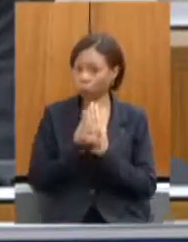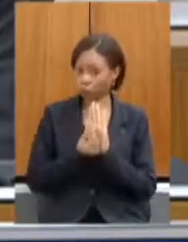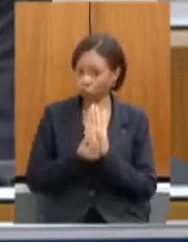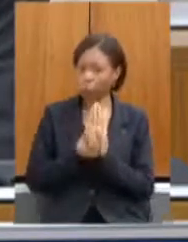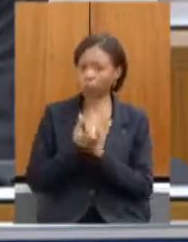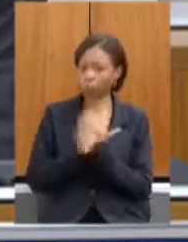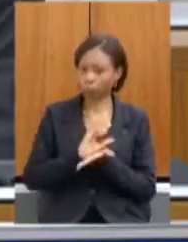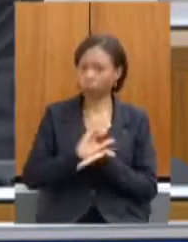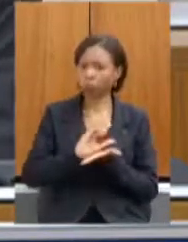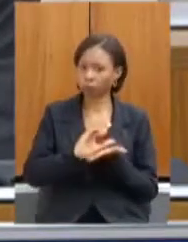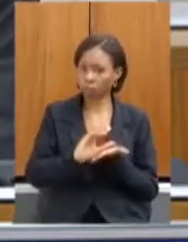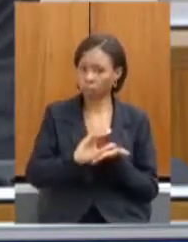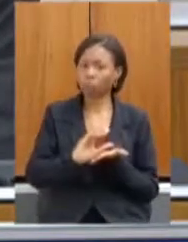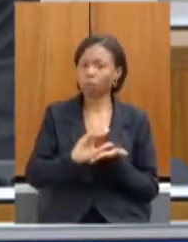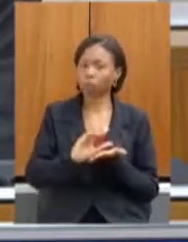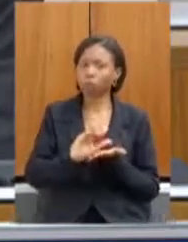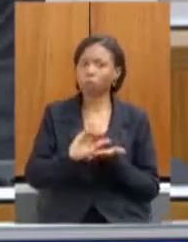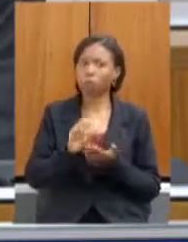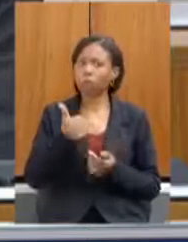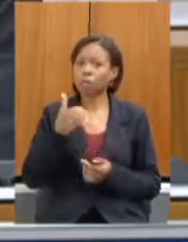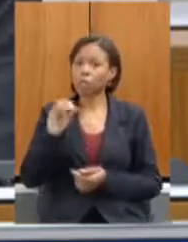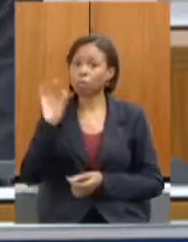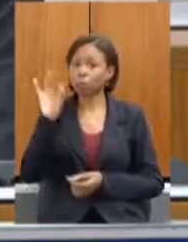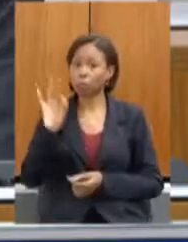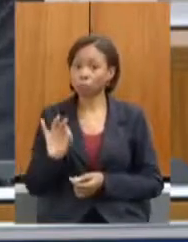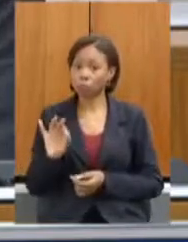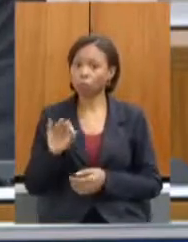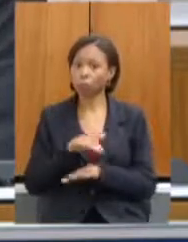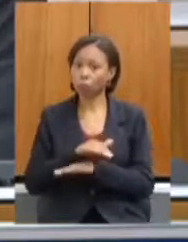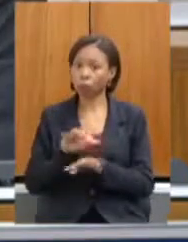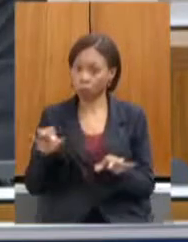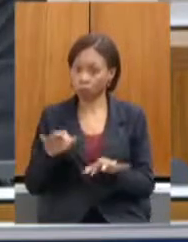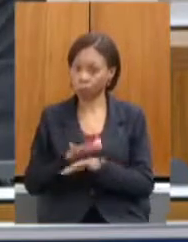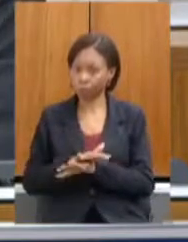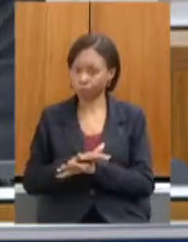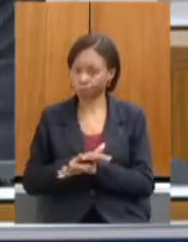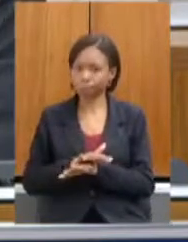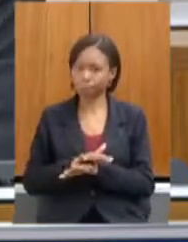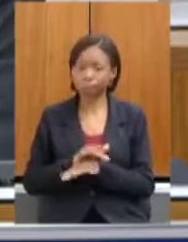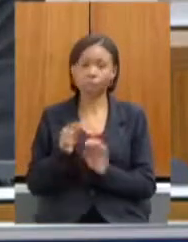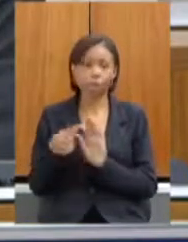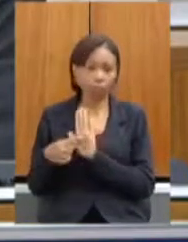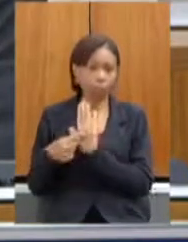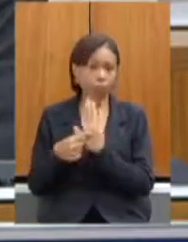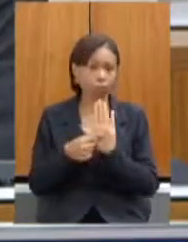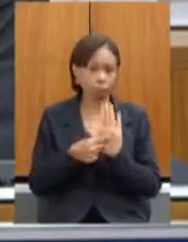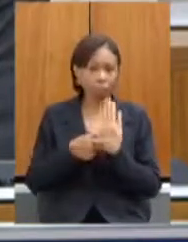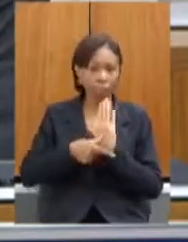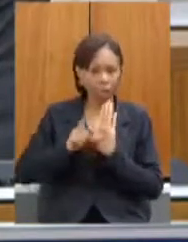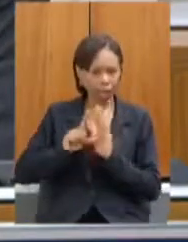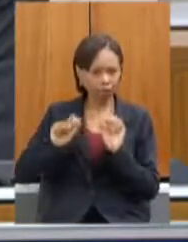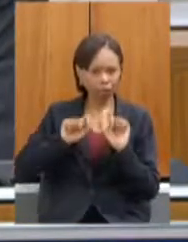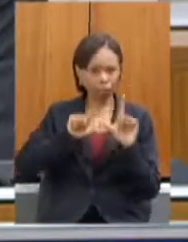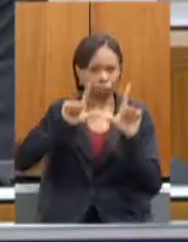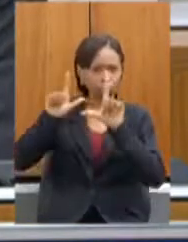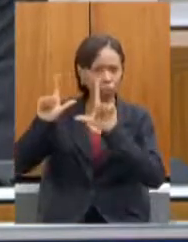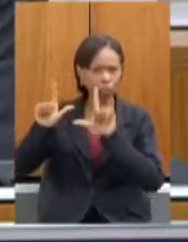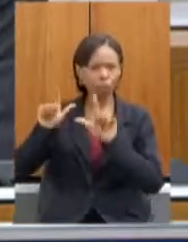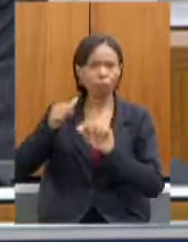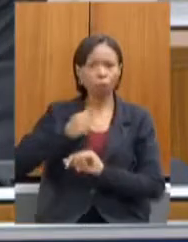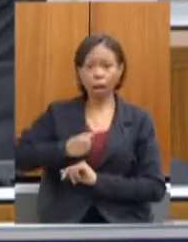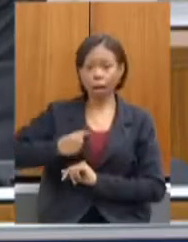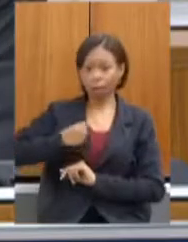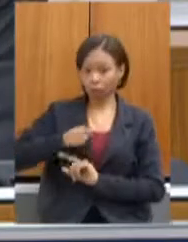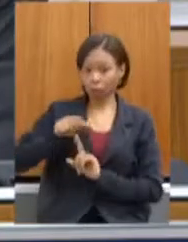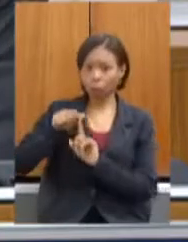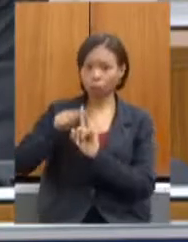empenhado E se eu não me engano 10% liquidado essas apresentações aí que nós fizemos foi foi em agosto